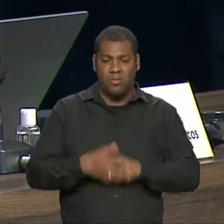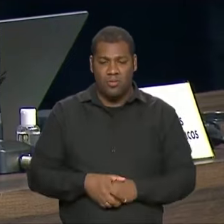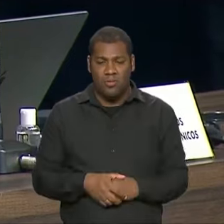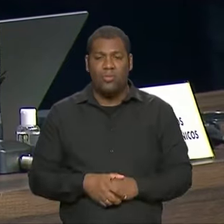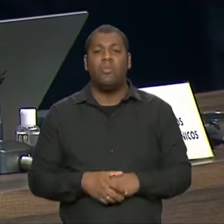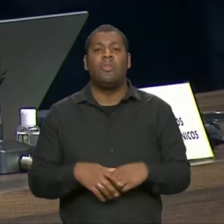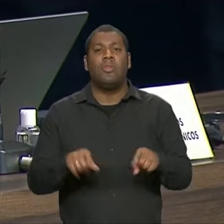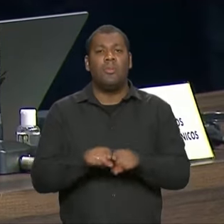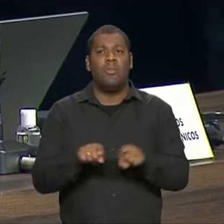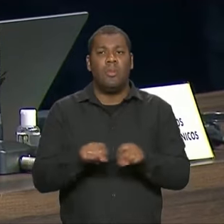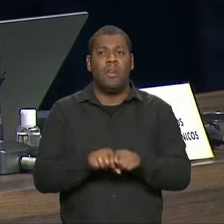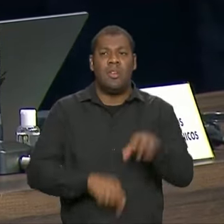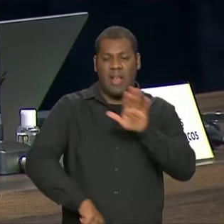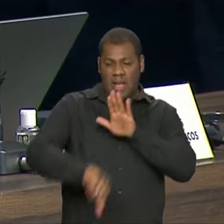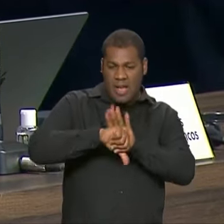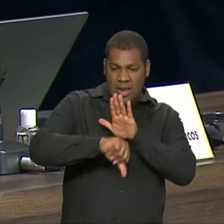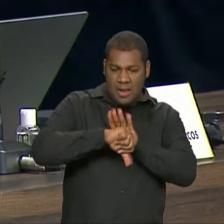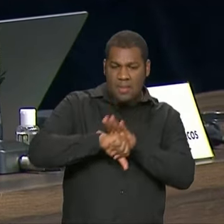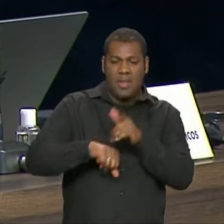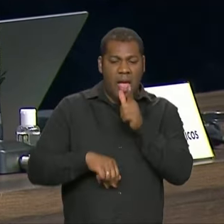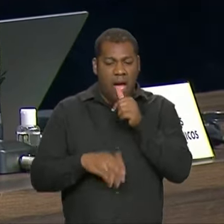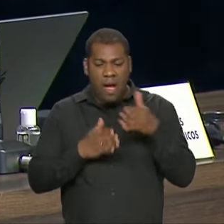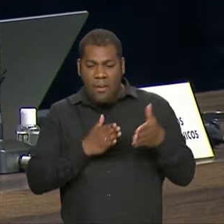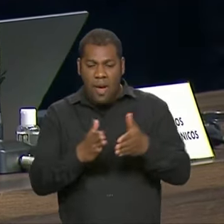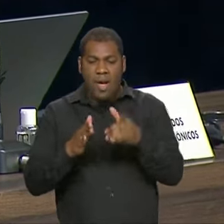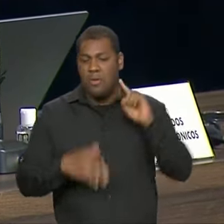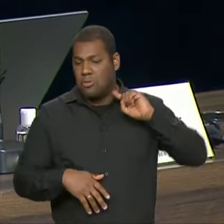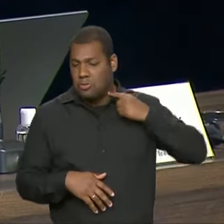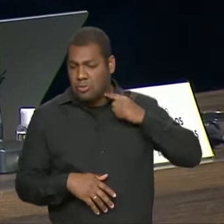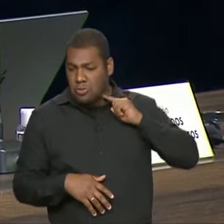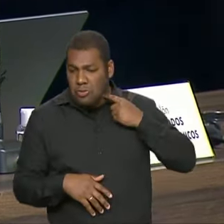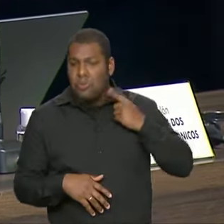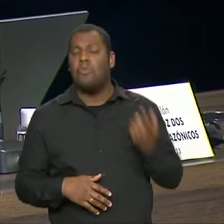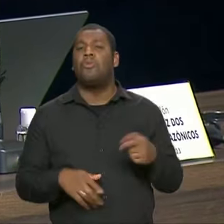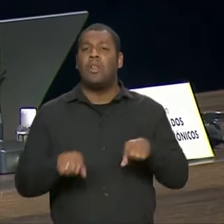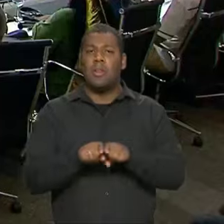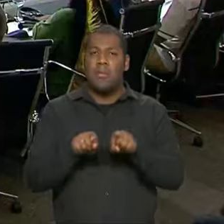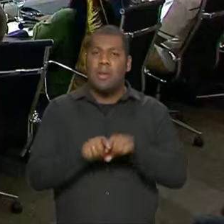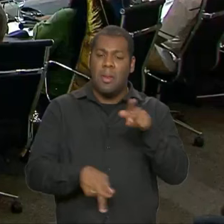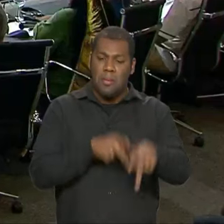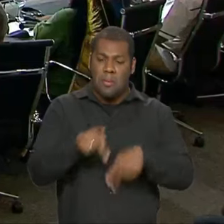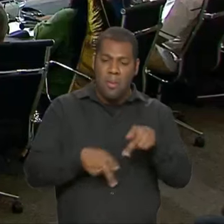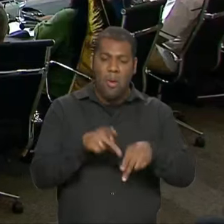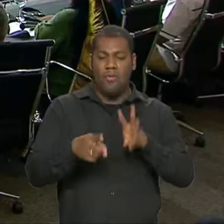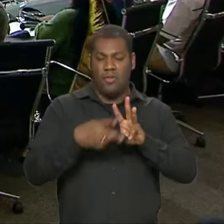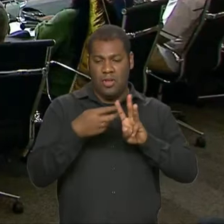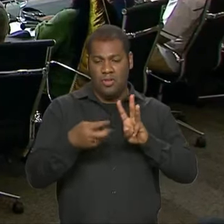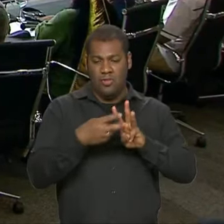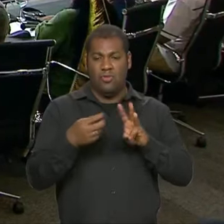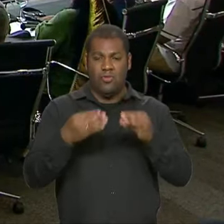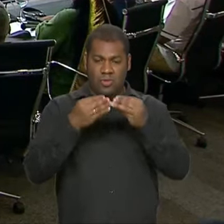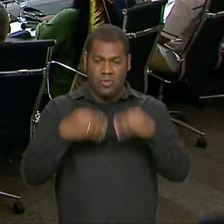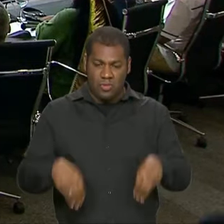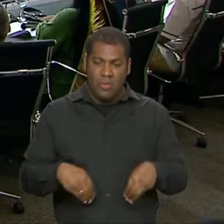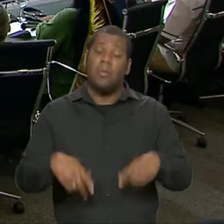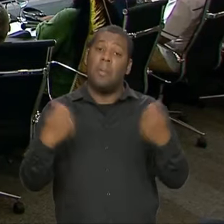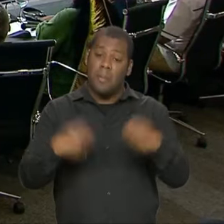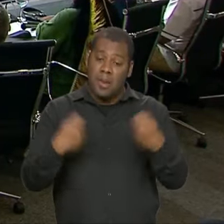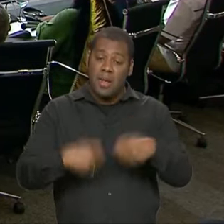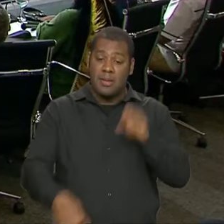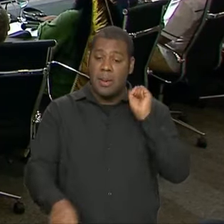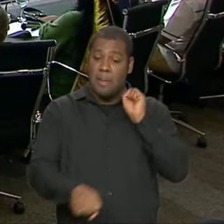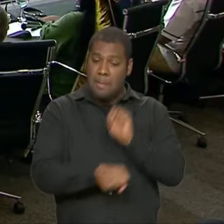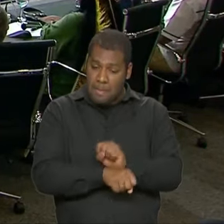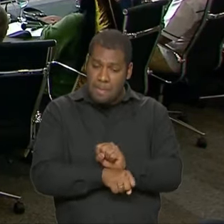ilegal, contamina os rios, os peixes e os povos indígenas. É preciso parar com tudo isso, parar com